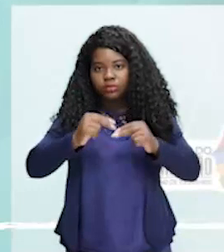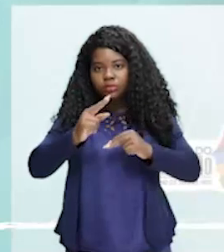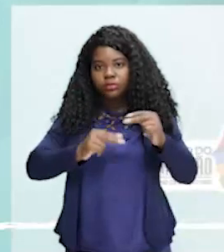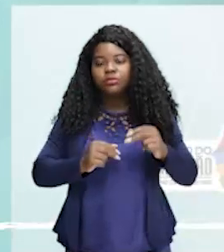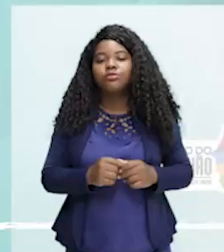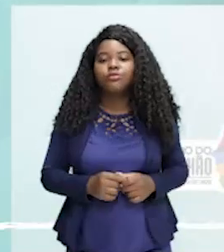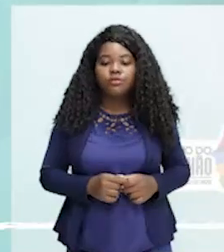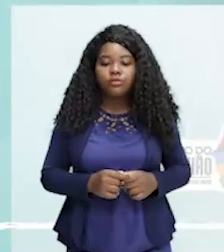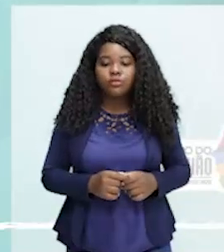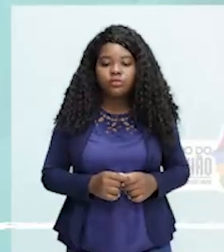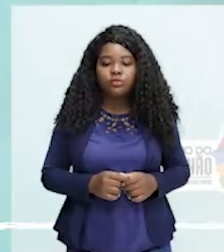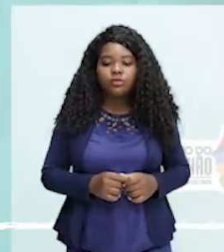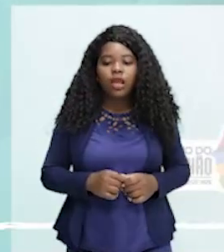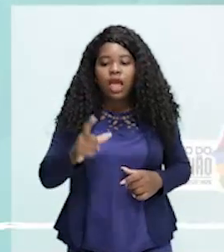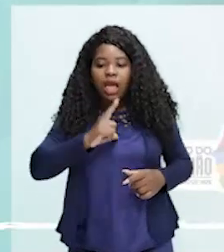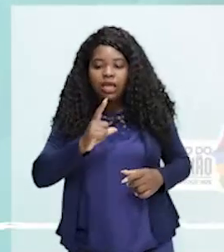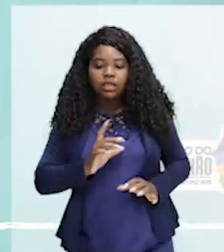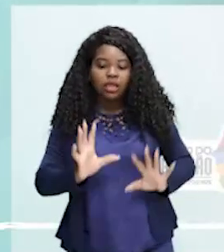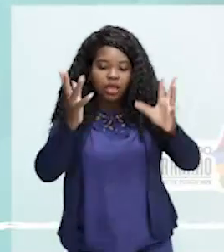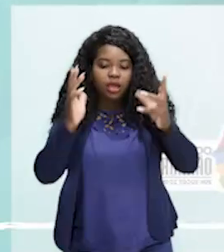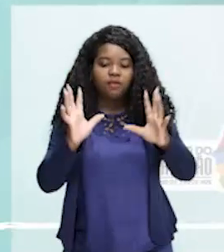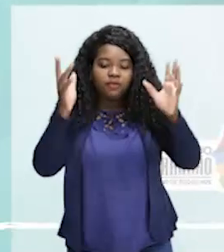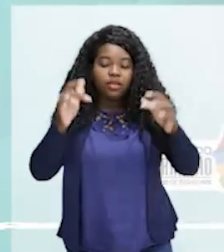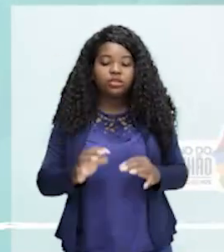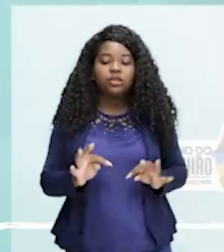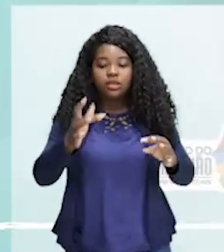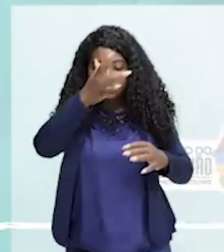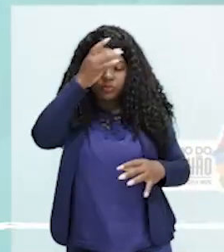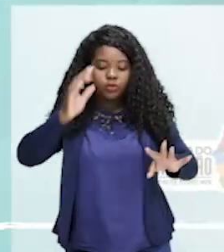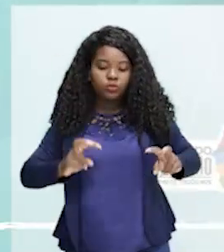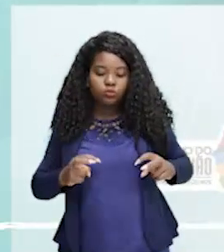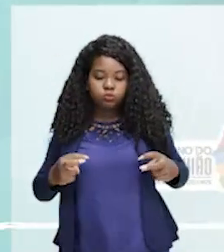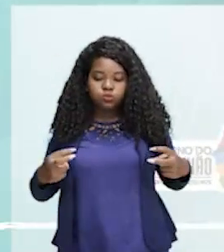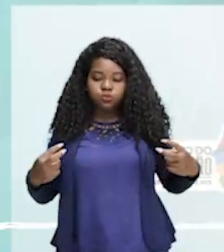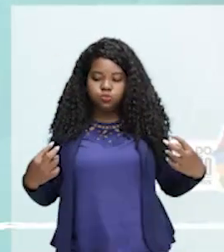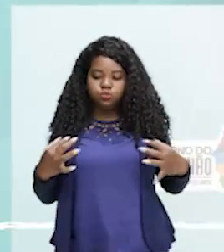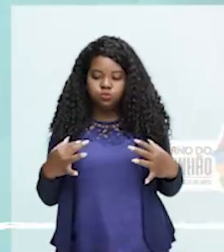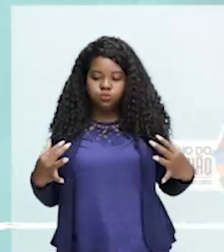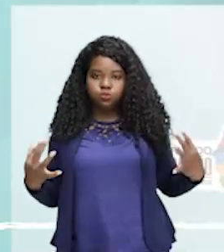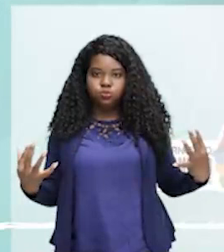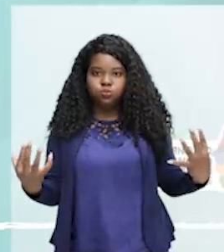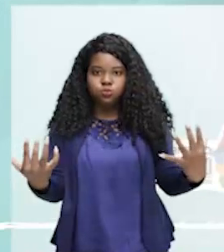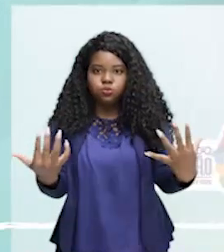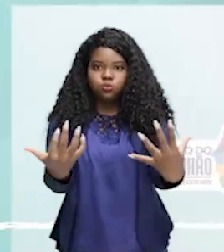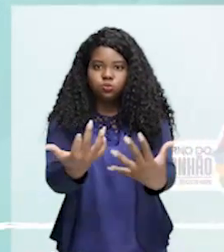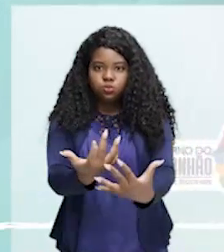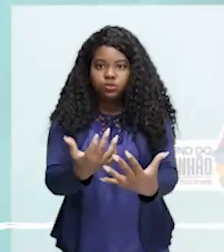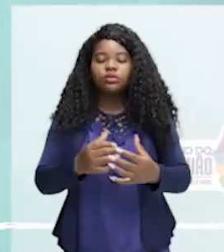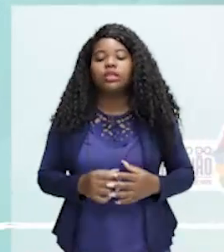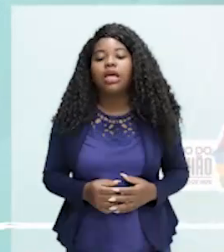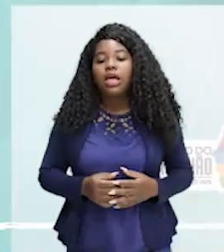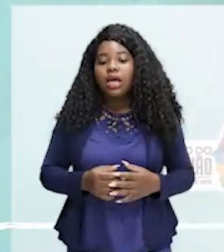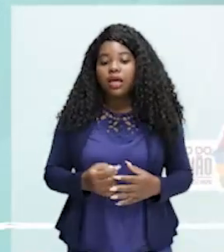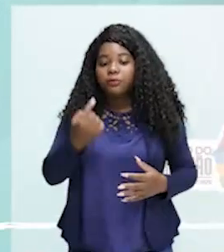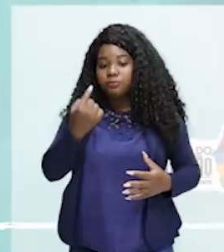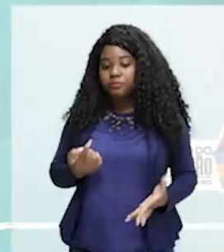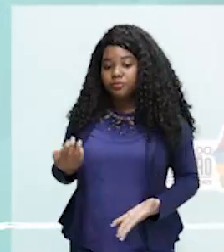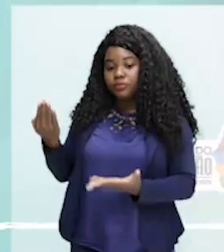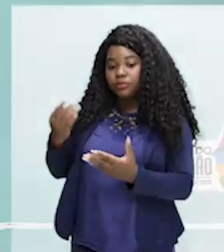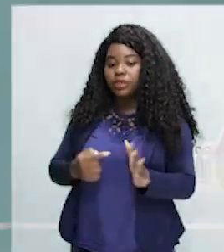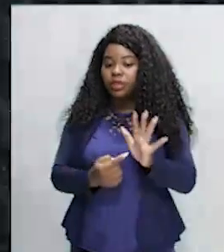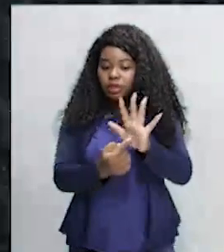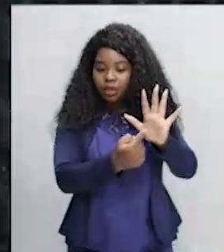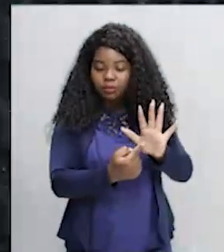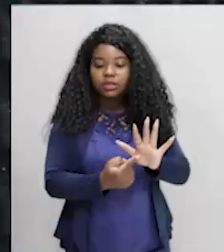está ao redor. Esse teatro de arena, ele funciona assim. Nesse caso aqui é uma semi-arena, onde a apresentação é feita aqui,